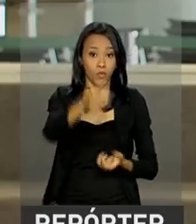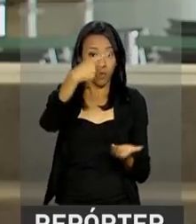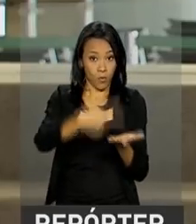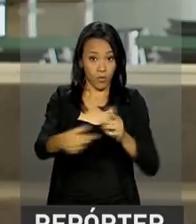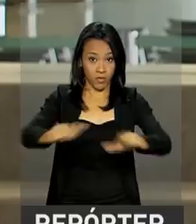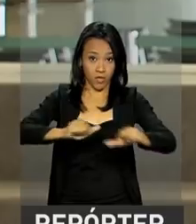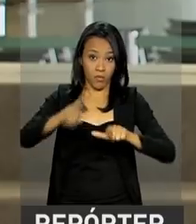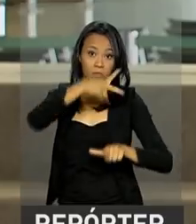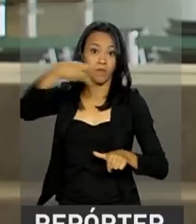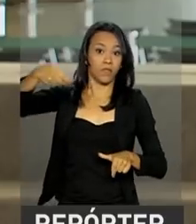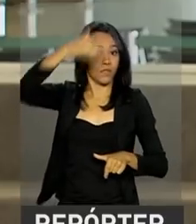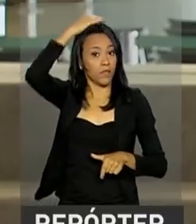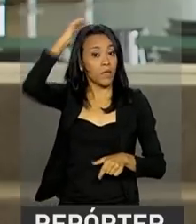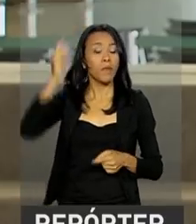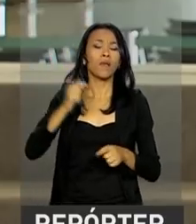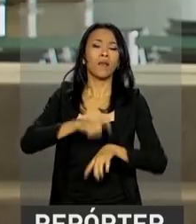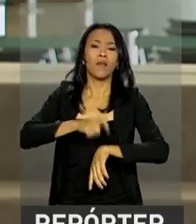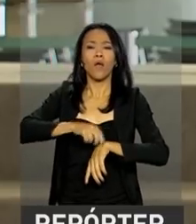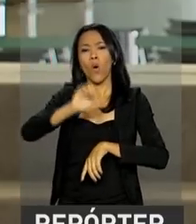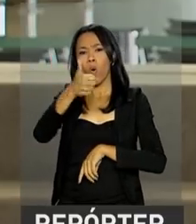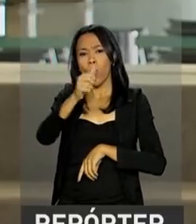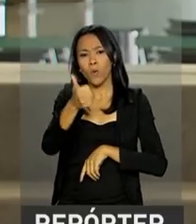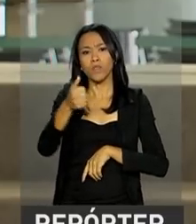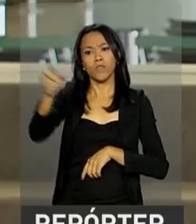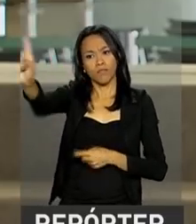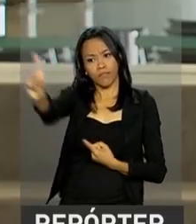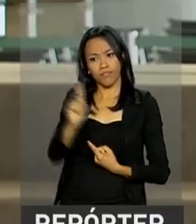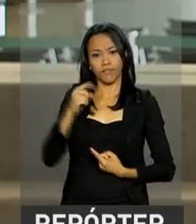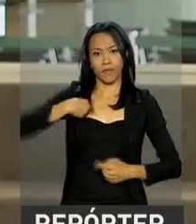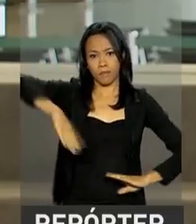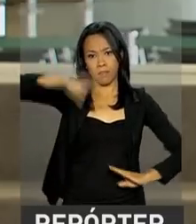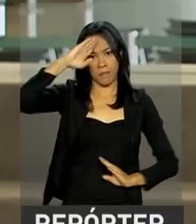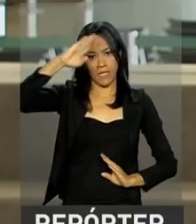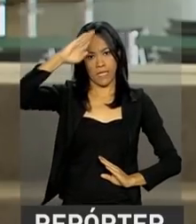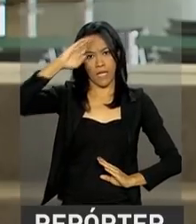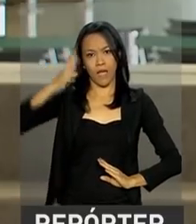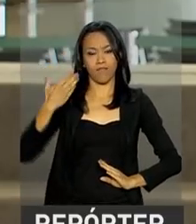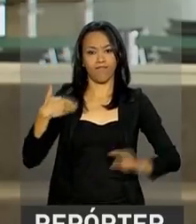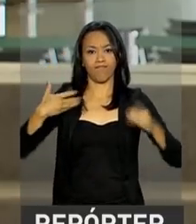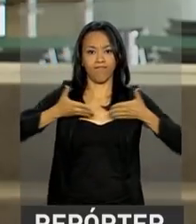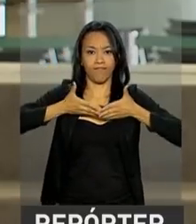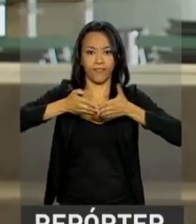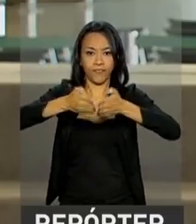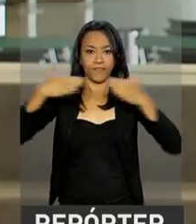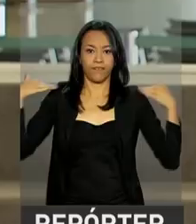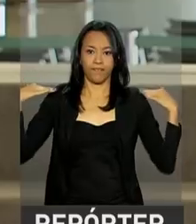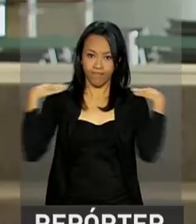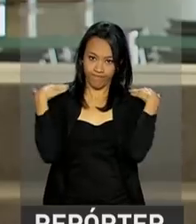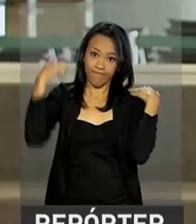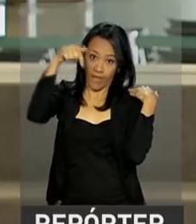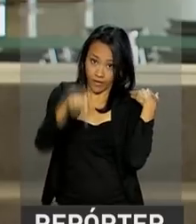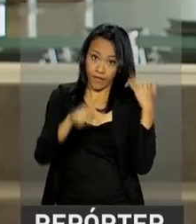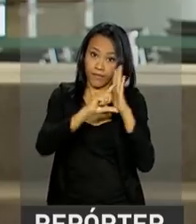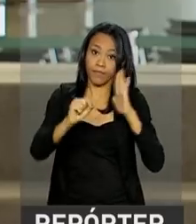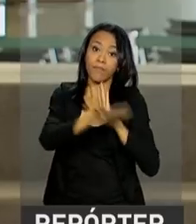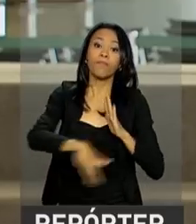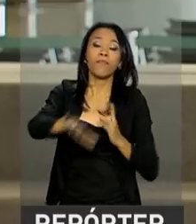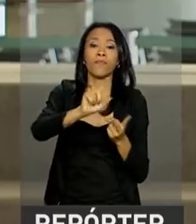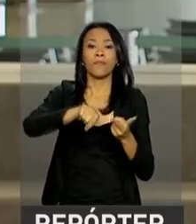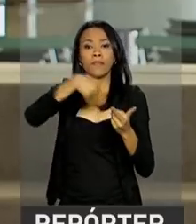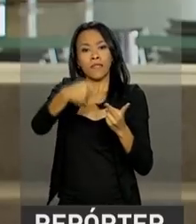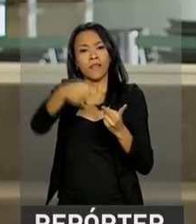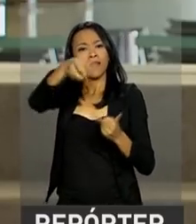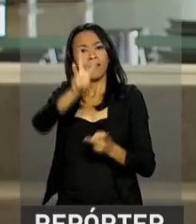às 11 horas ele recebe militares da escola naval aqui no palácio do planalto e às três horas da tarde